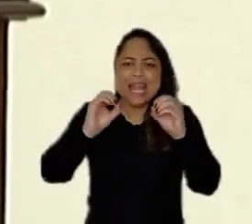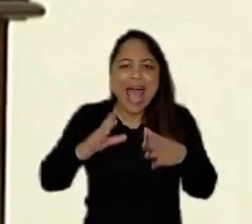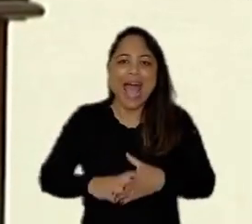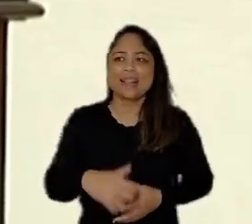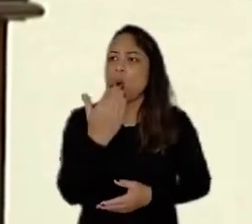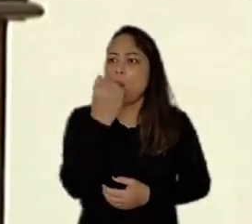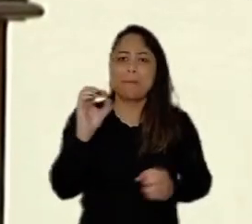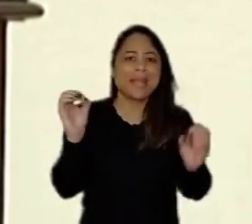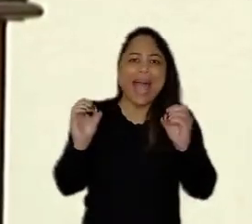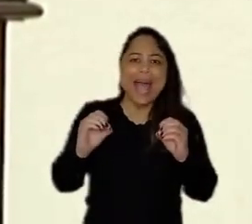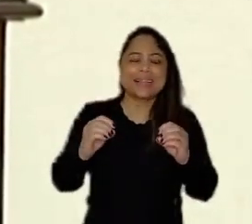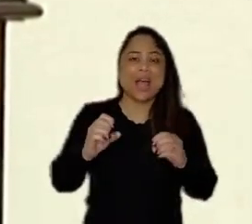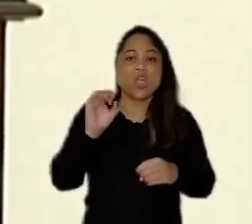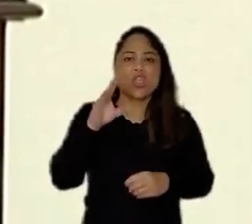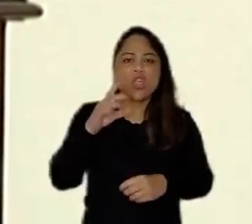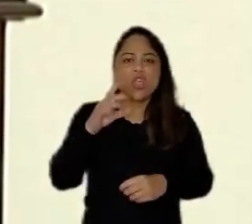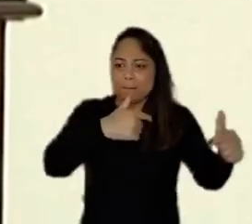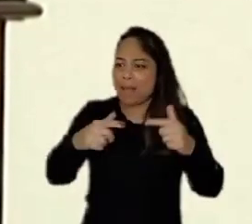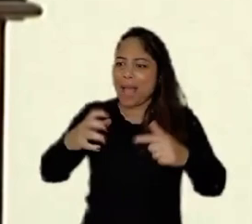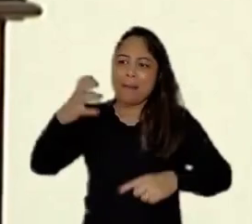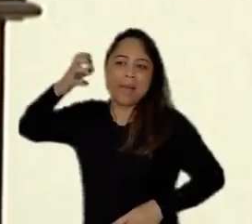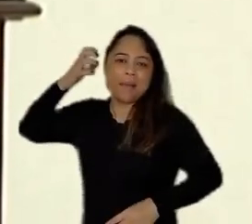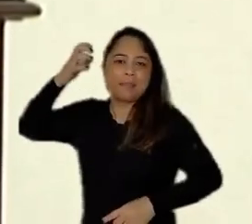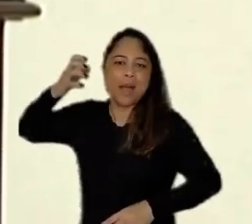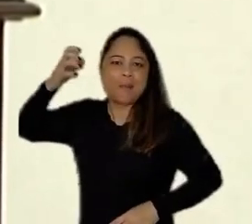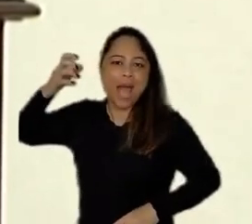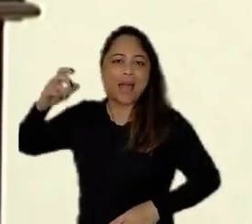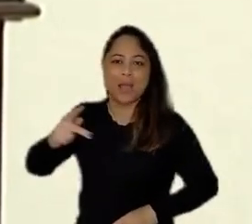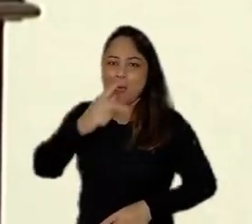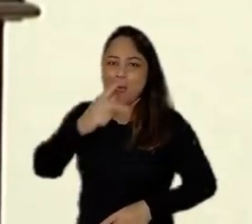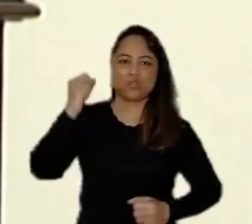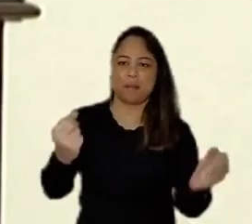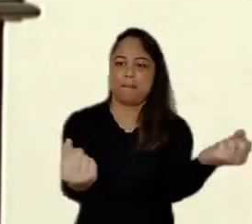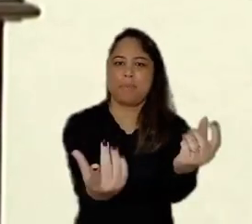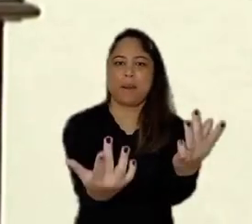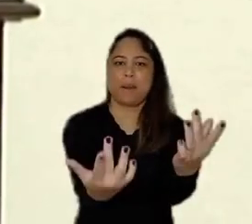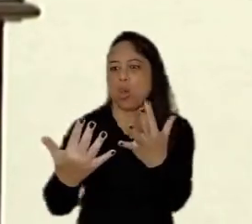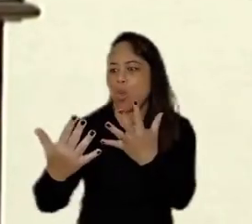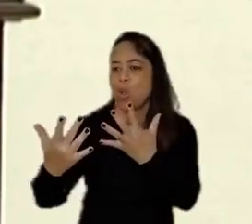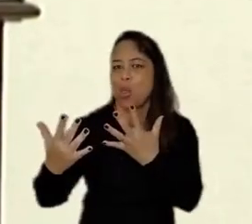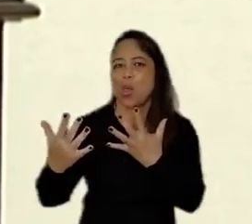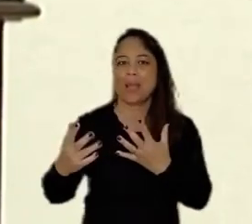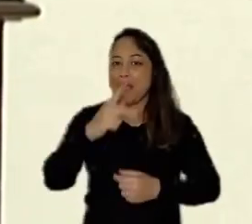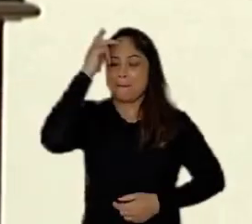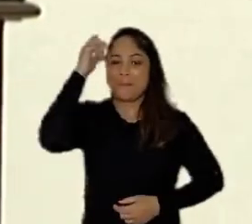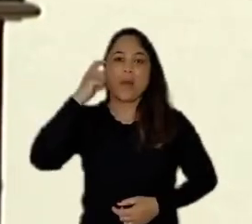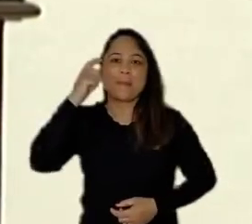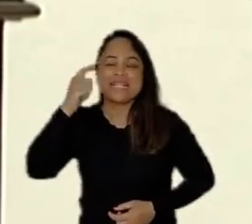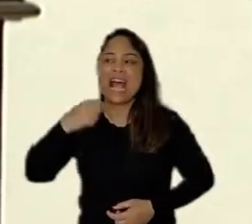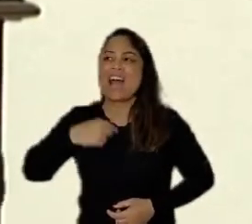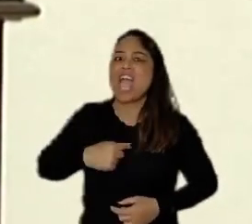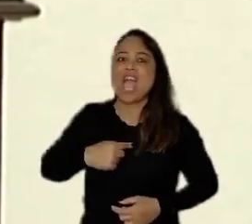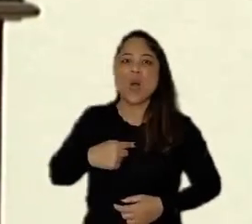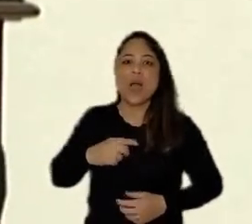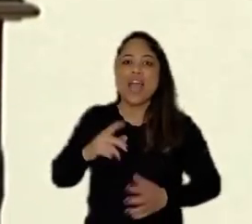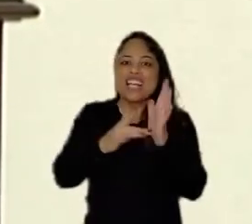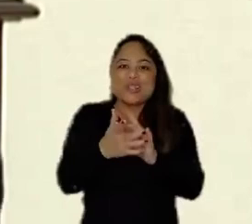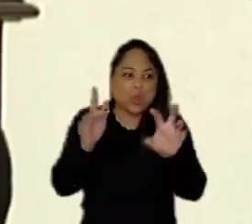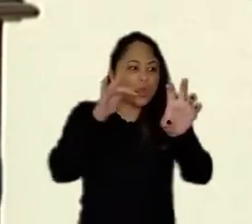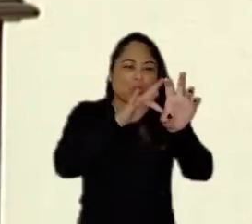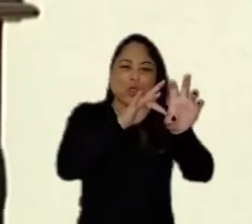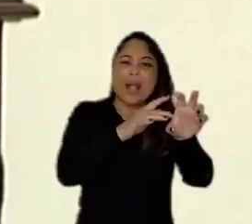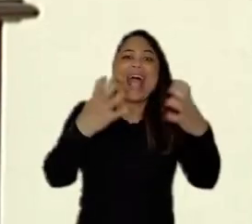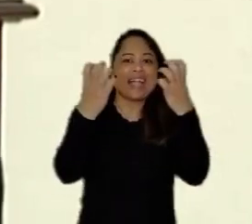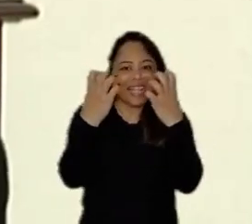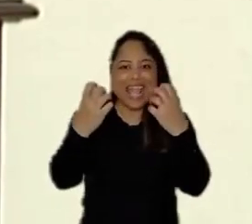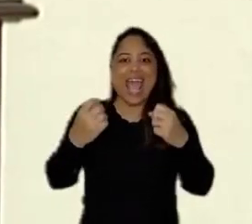multidão? Não, gostava de quem tinha expectativa. Aquele povo saía de casa dizendo: é hoje, é hoje, é hoje. Eu quero sugar dele, eu quero tocar